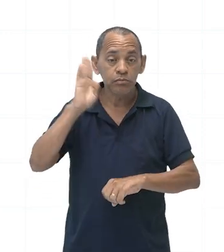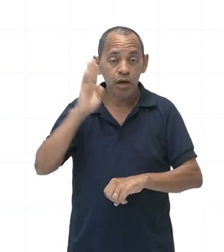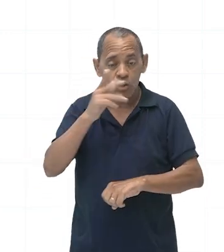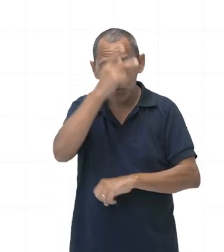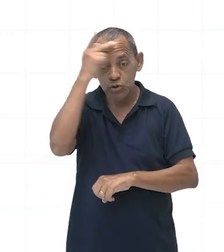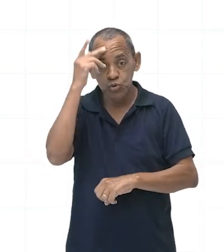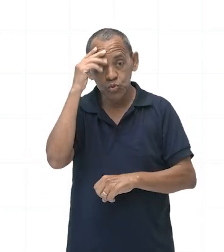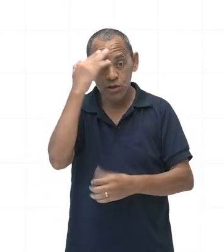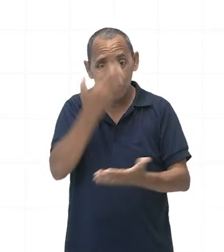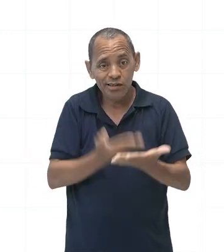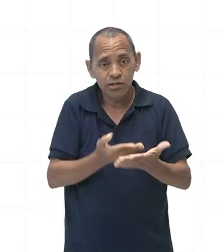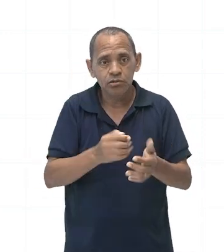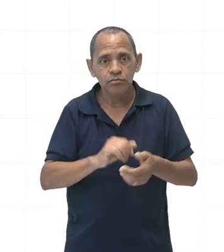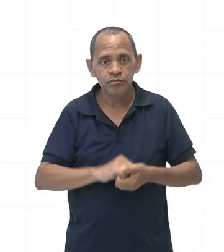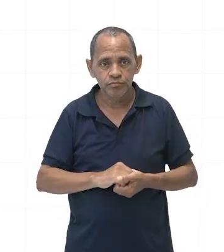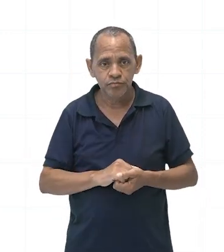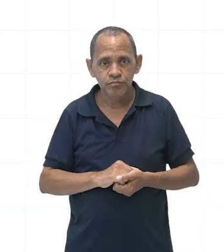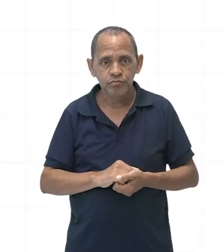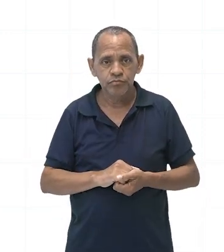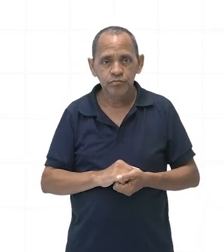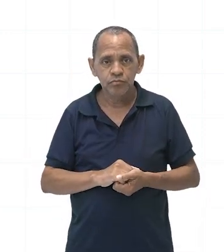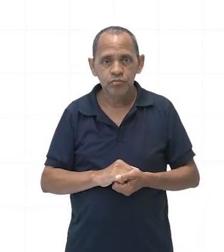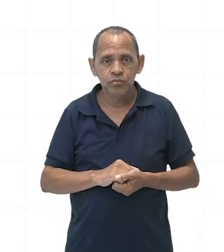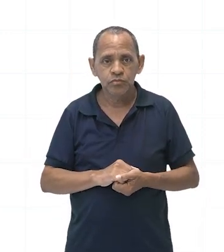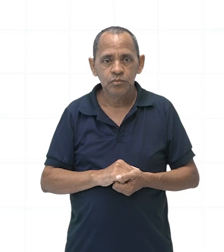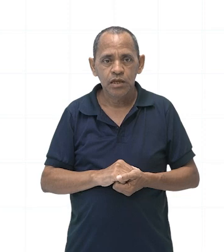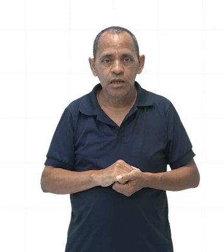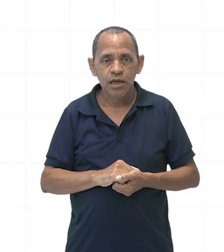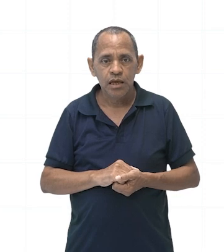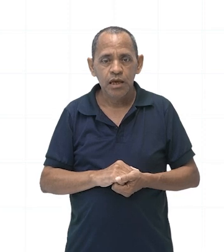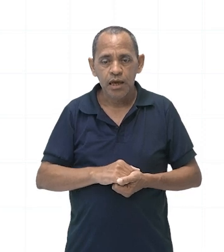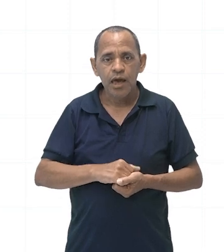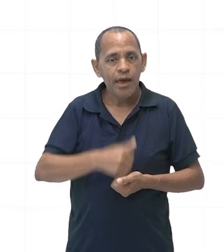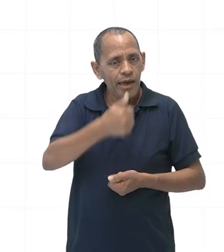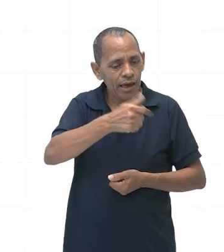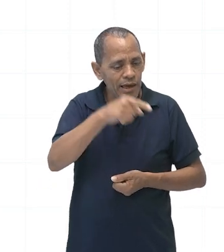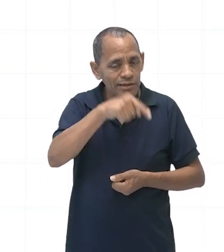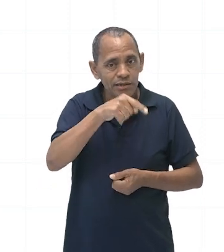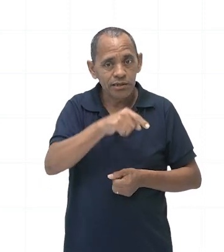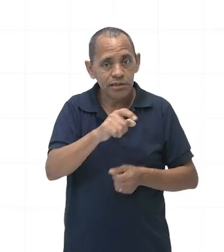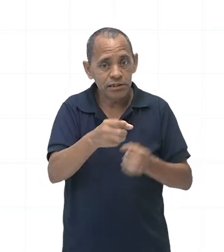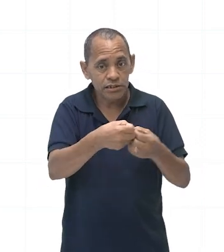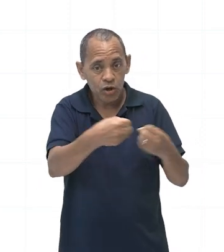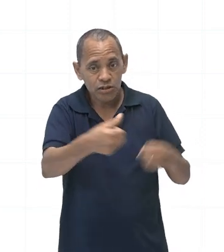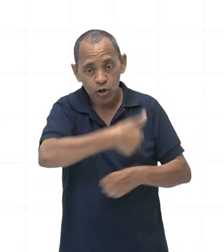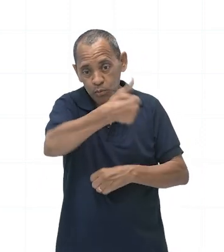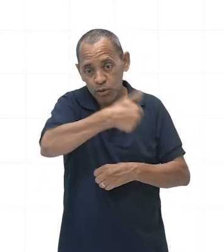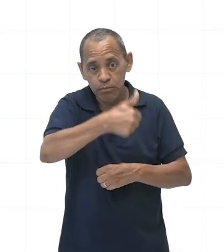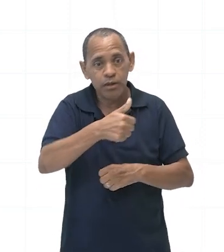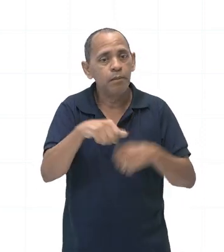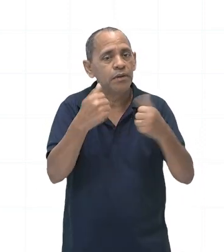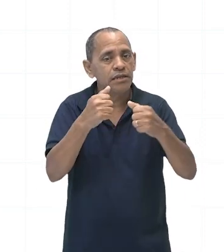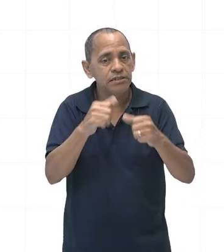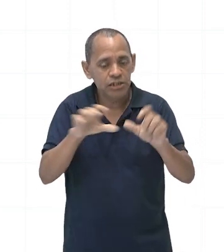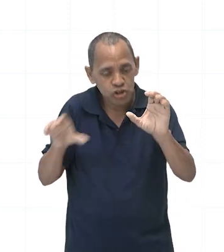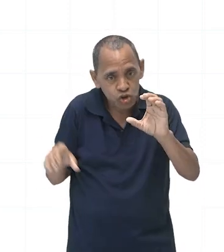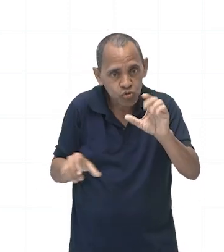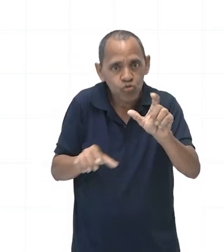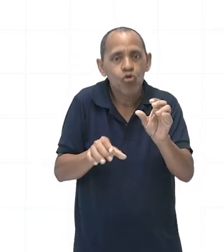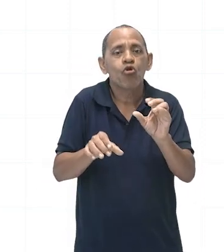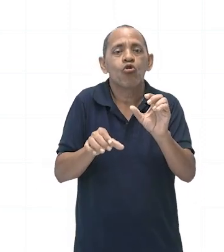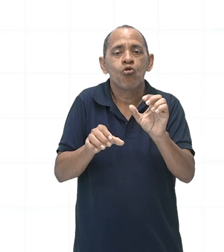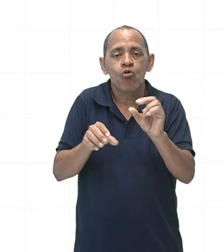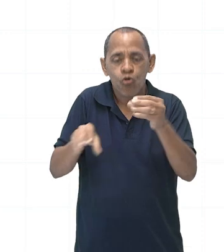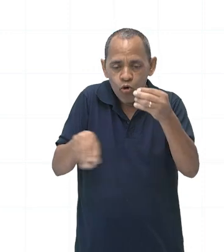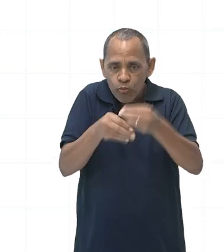acham. Essa oração principal, ela está precisando de um complemento, que os acontecimentos online não são tão graves. E aqui eu